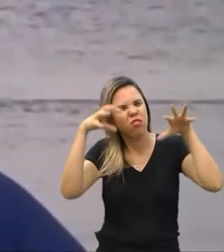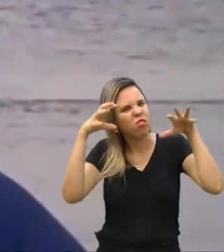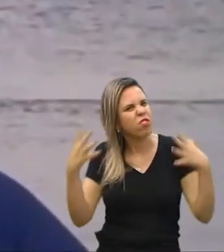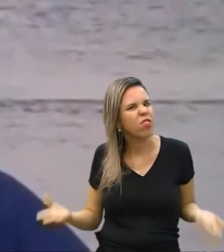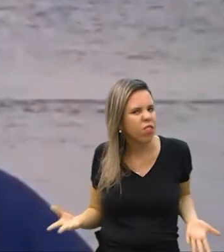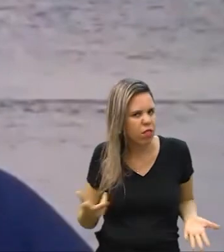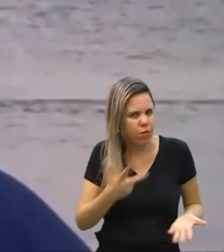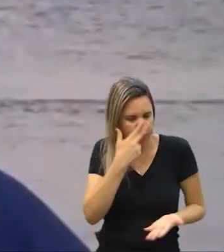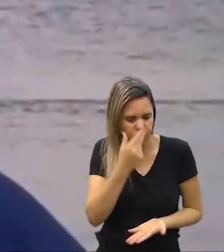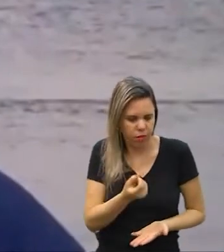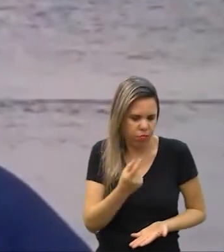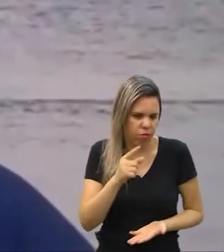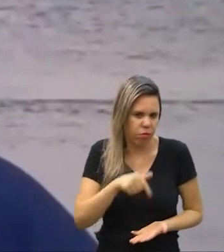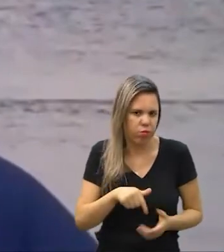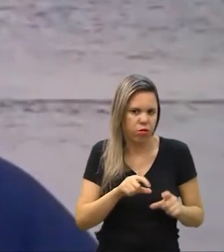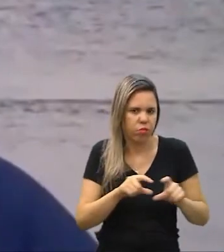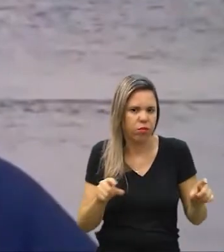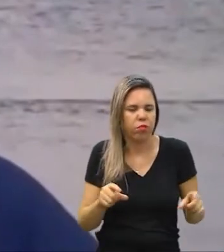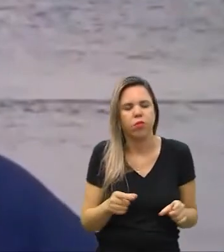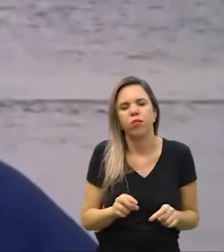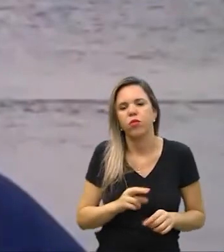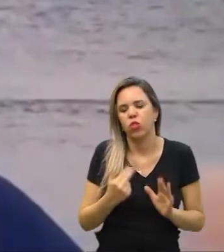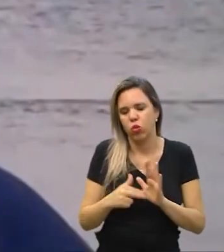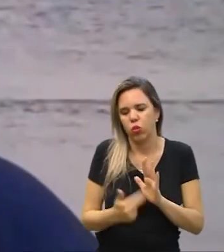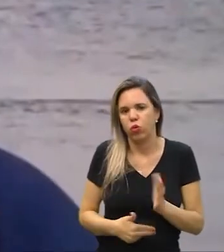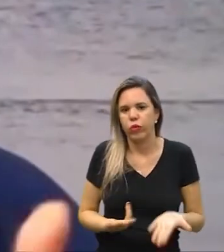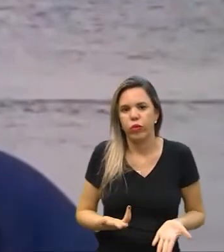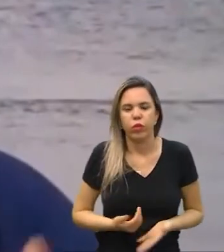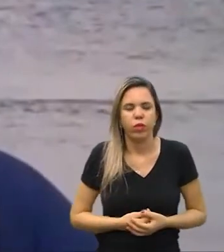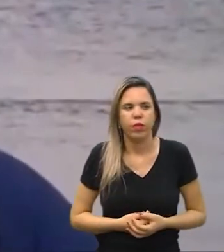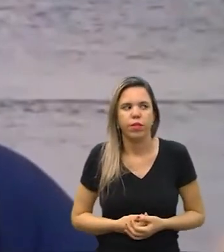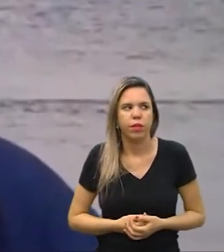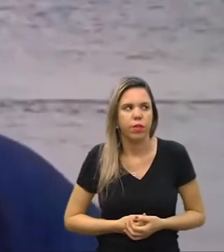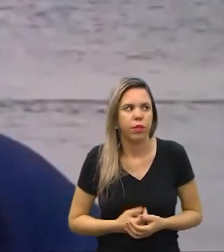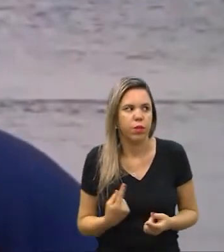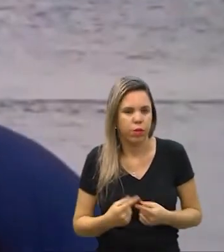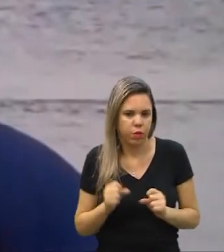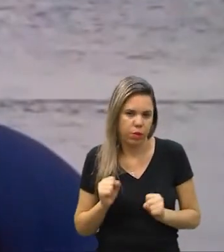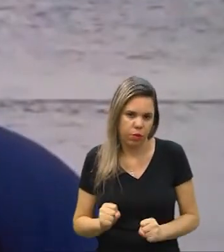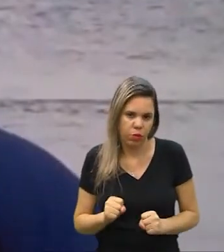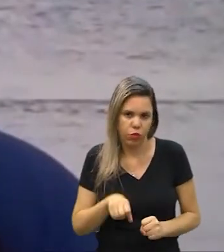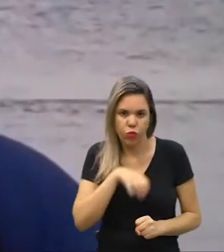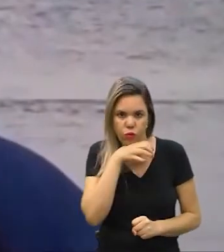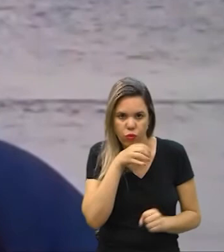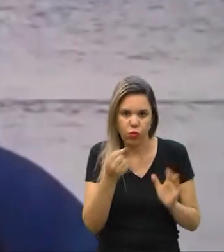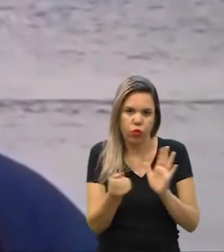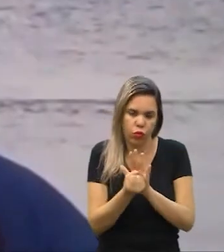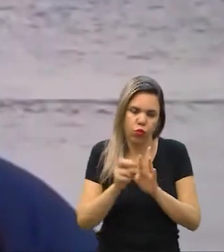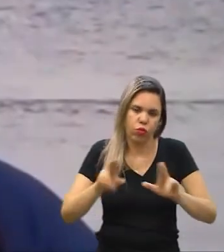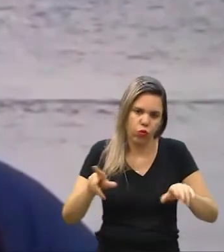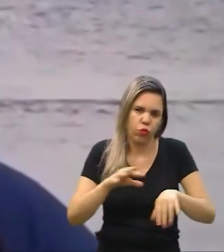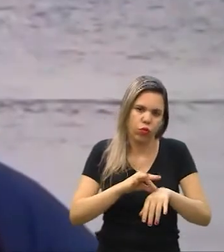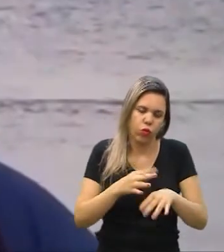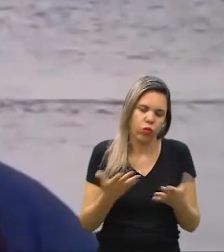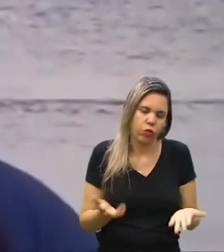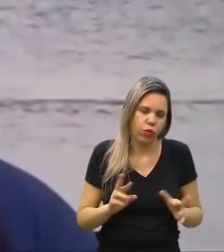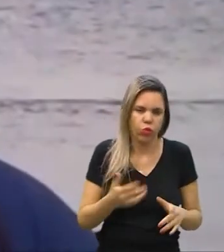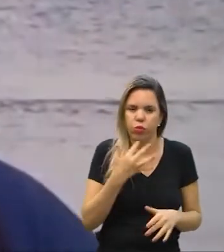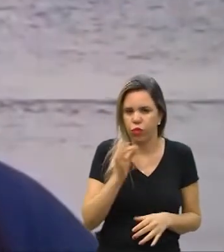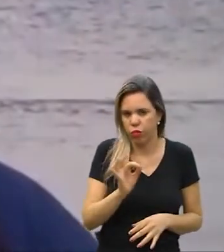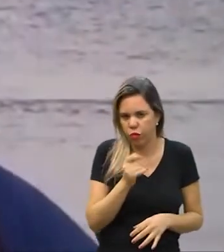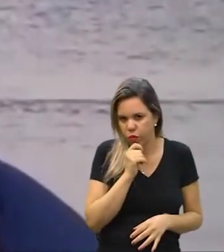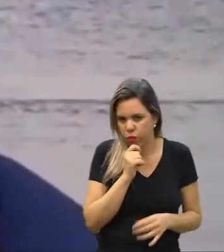poliqueta, nossa, é um anfípoda, eu dou nome para, né? Pode ser uma espécie diferente que a gente ainda não